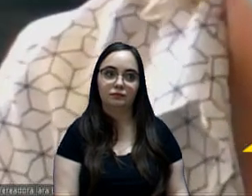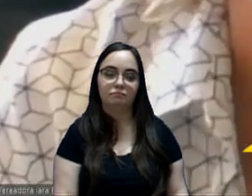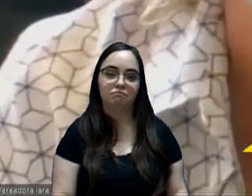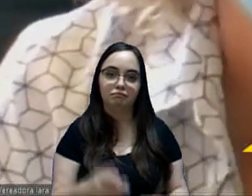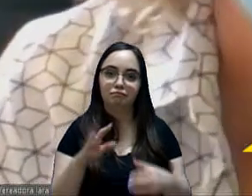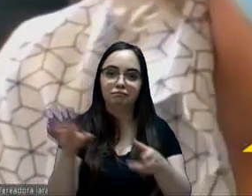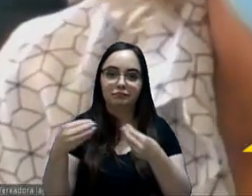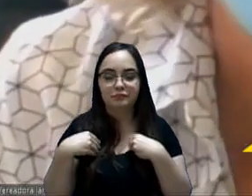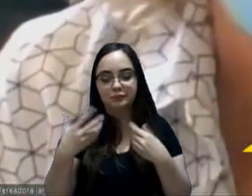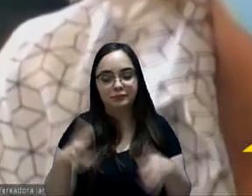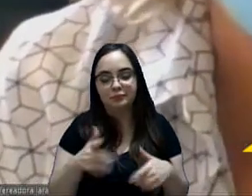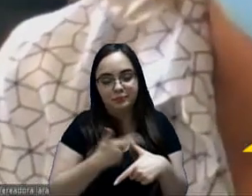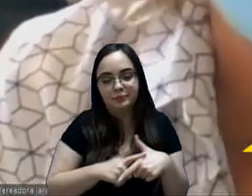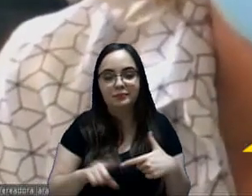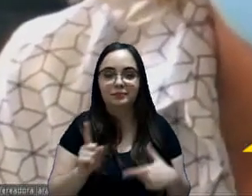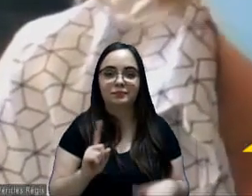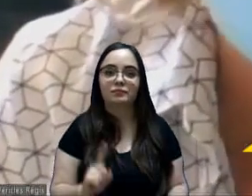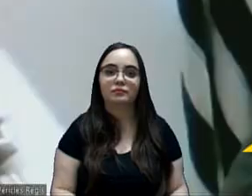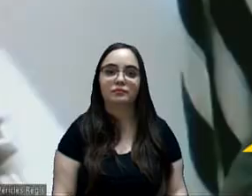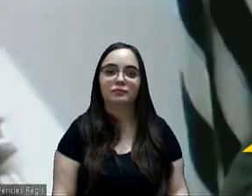ofendo.